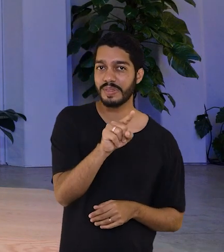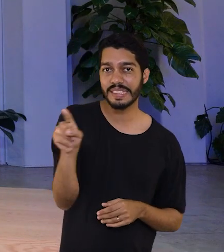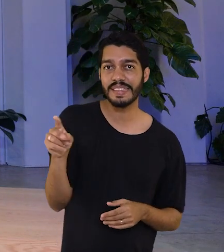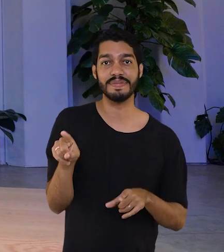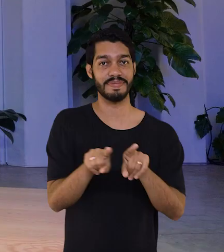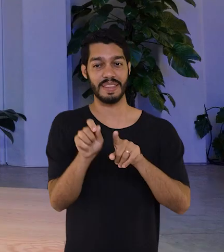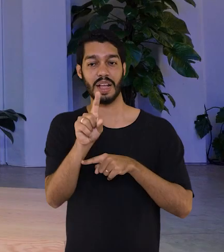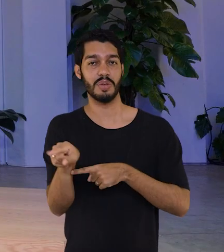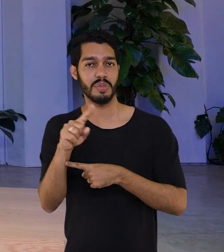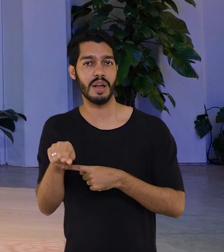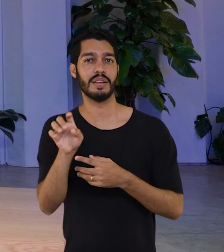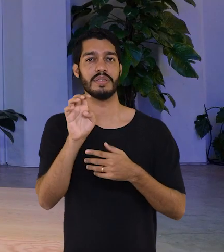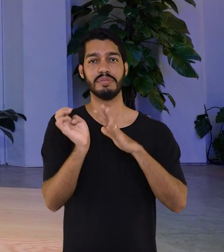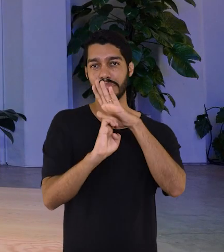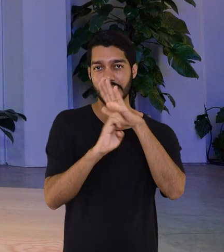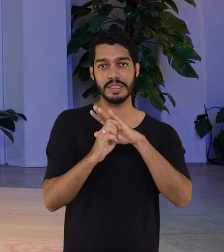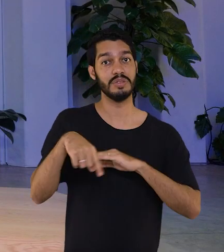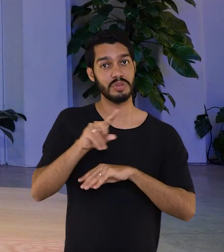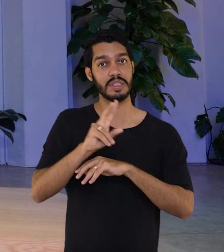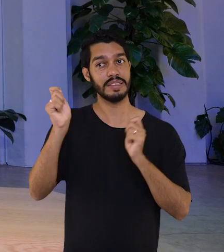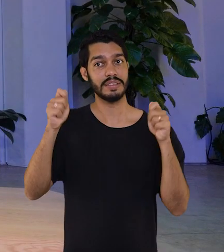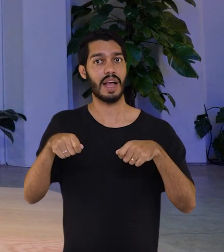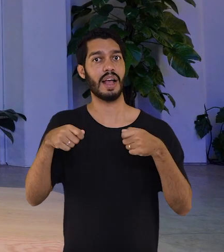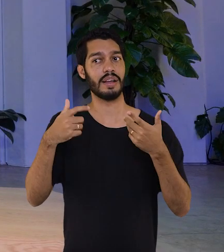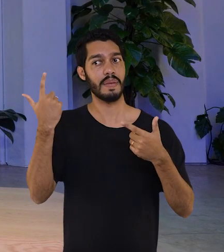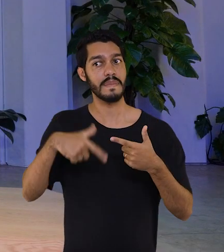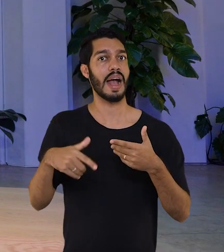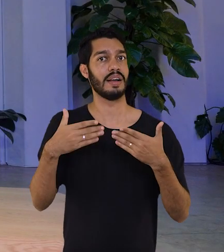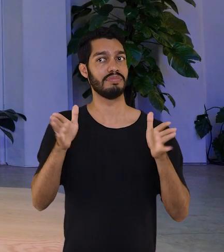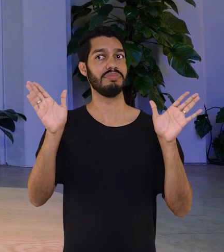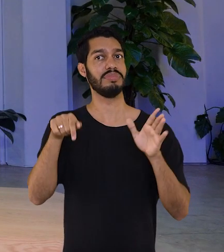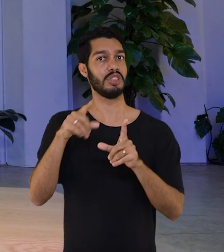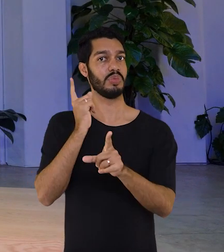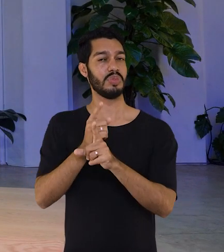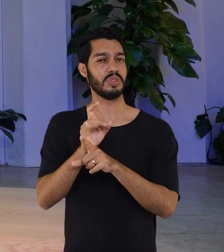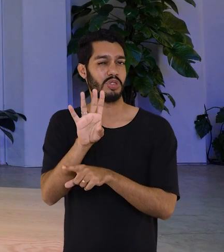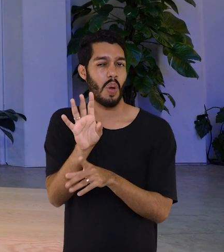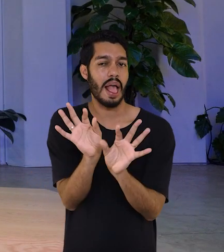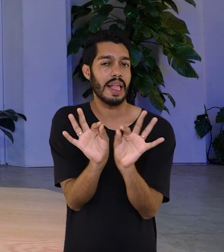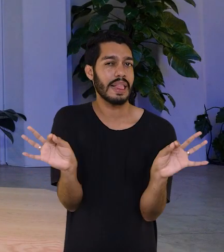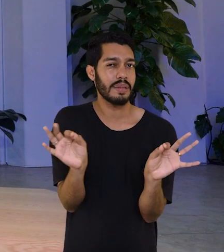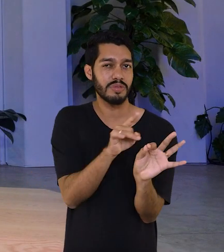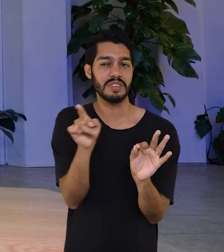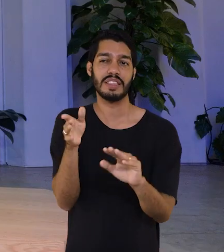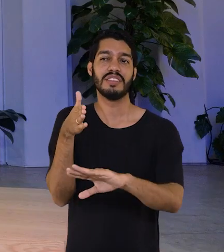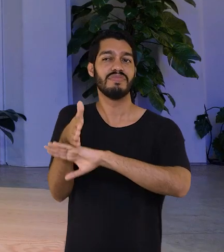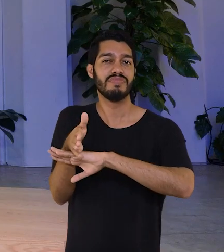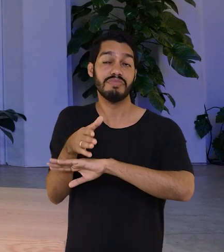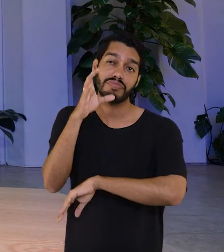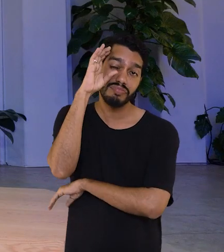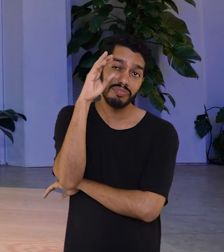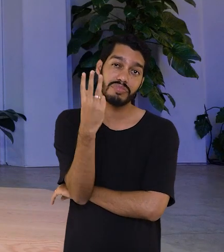o nome de vocês, o arroba de vocês, a empresa, para a gente poder maximizar esse encontro, para que não seja simplesmente um